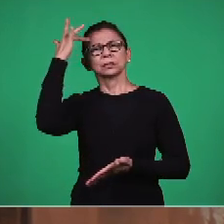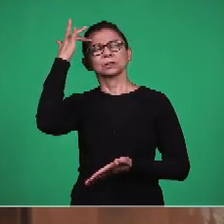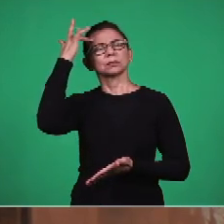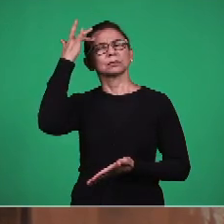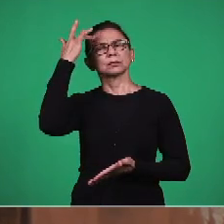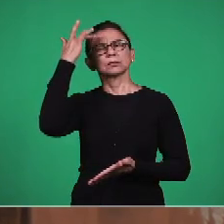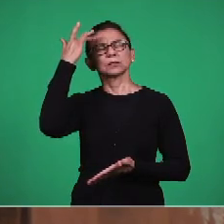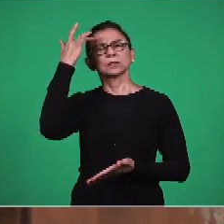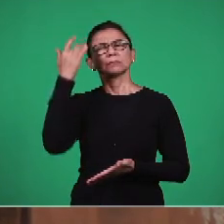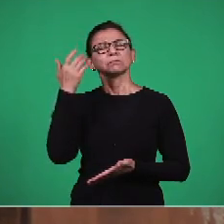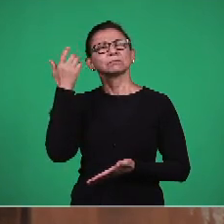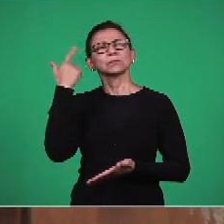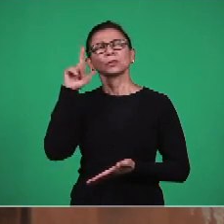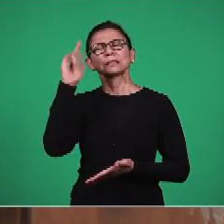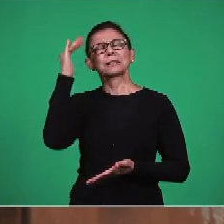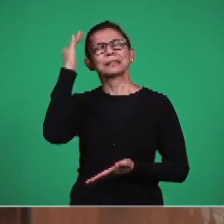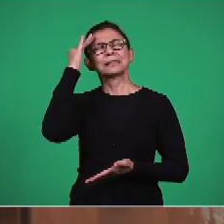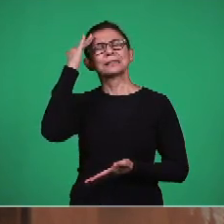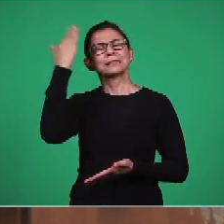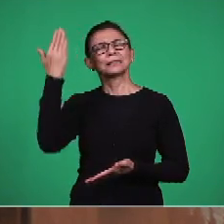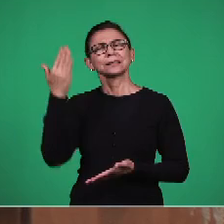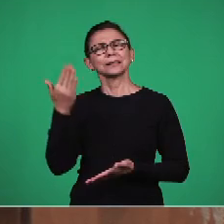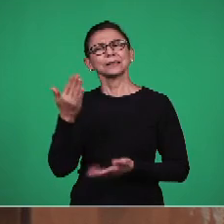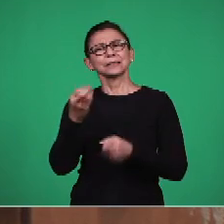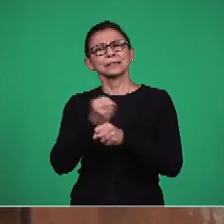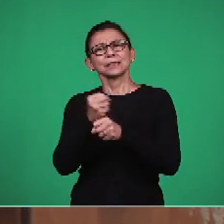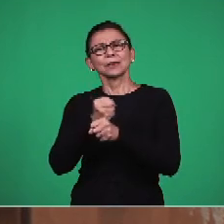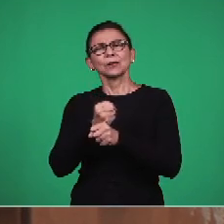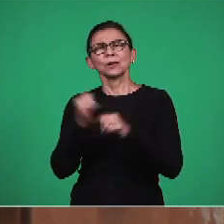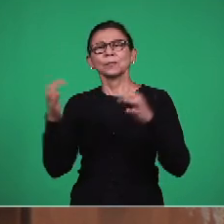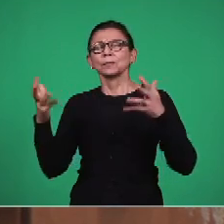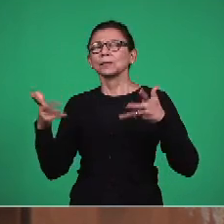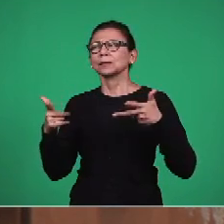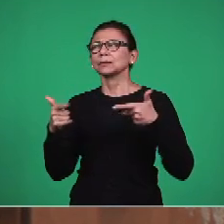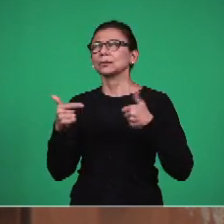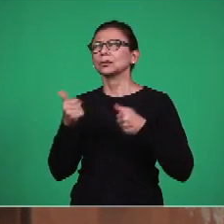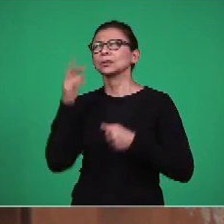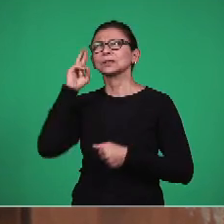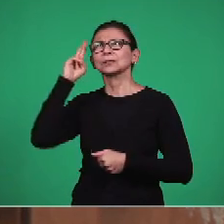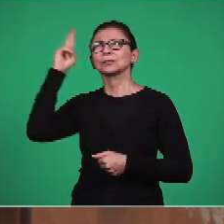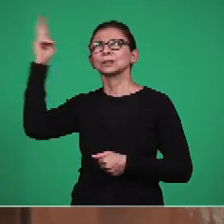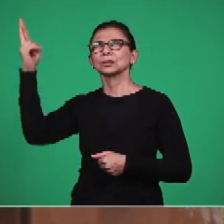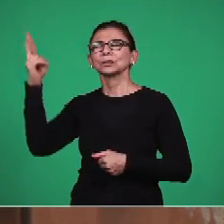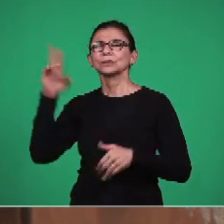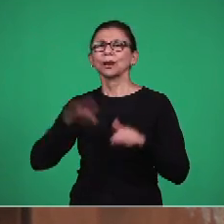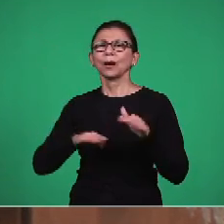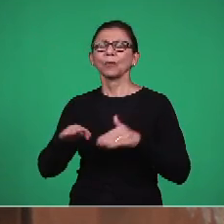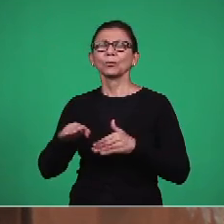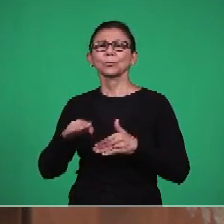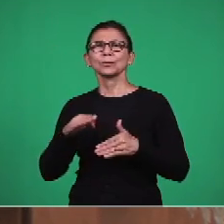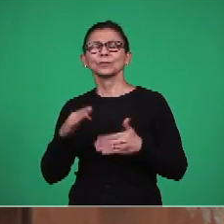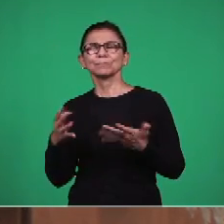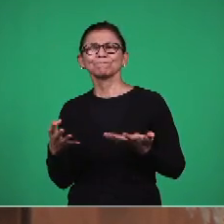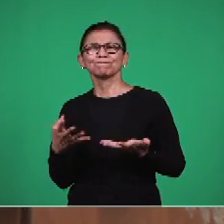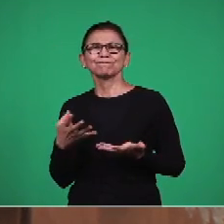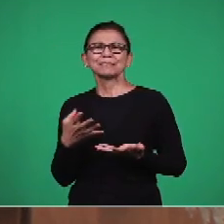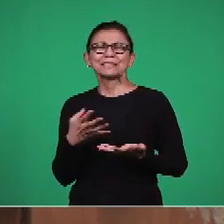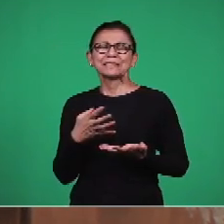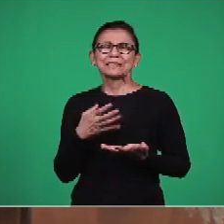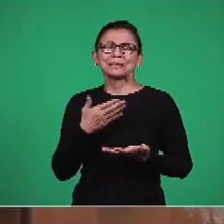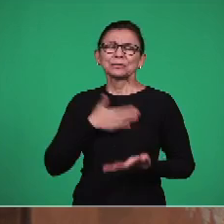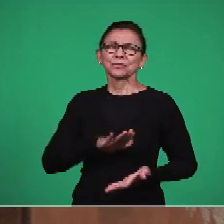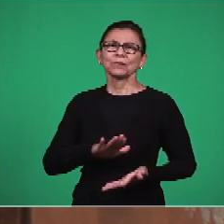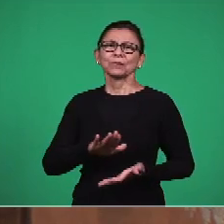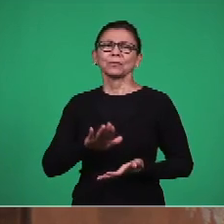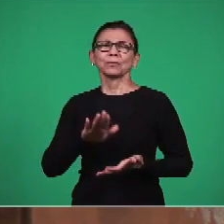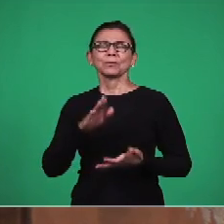significado dessa obra e o alcance dela, alguns se sentem incomodados quando se dá informações,